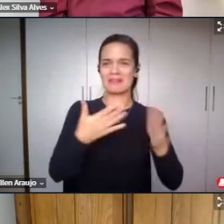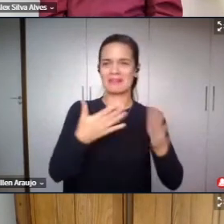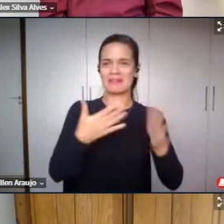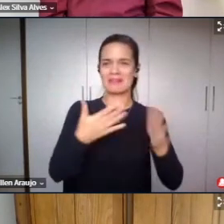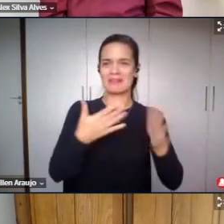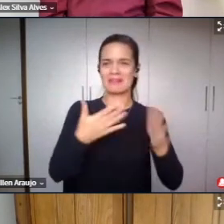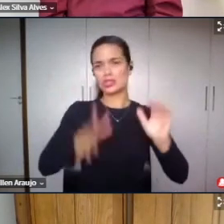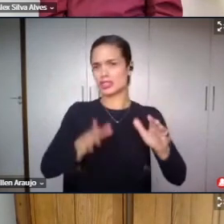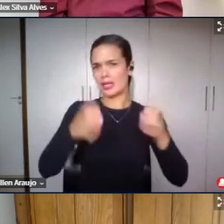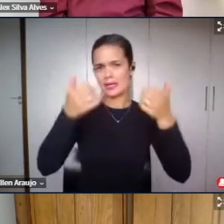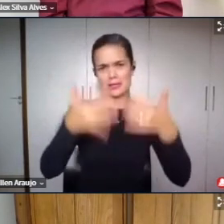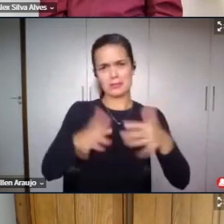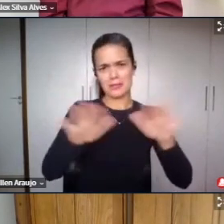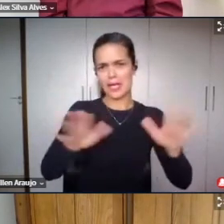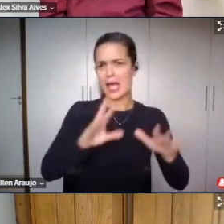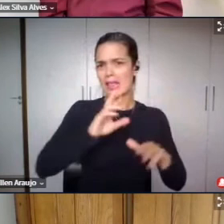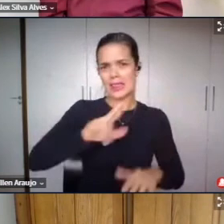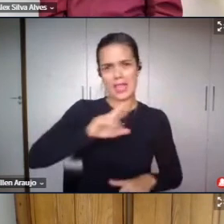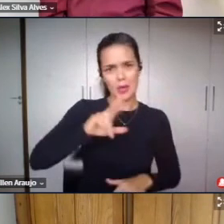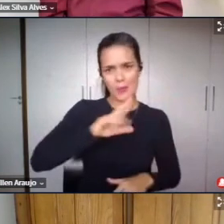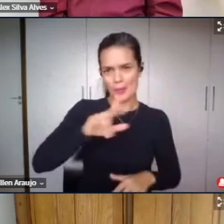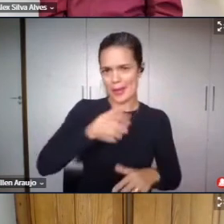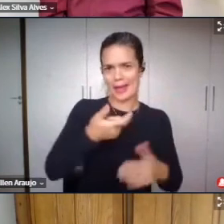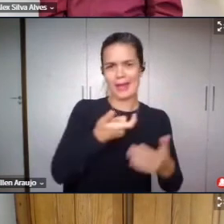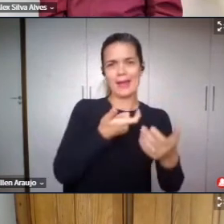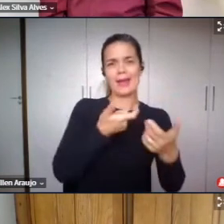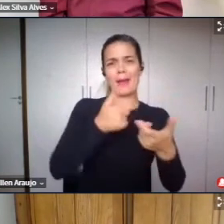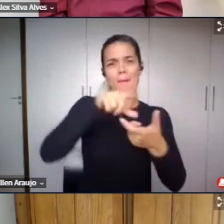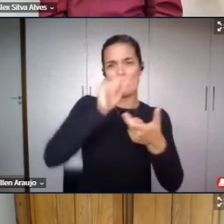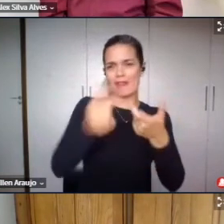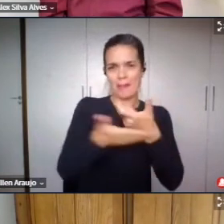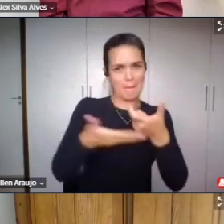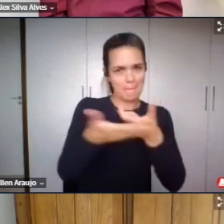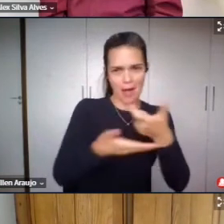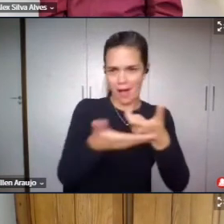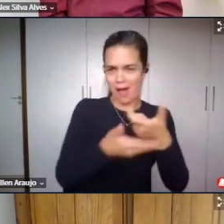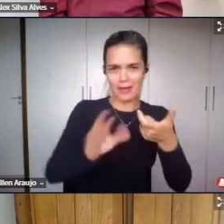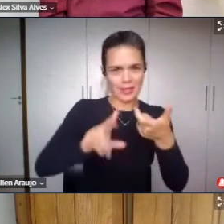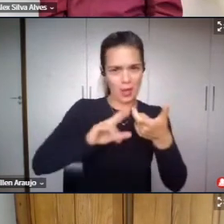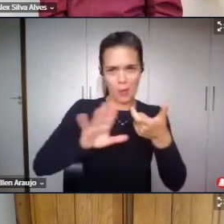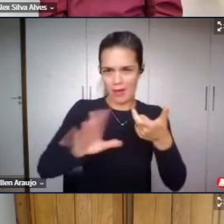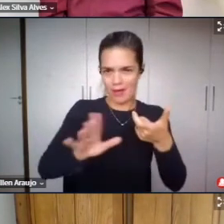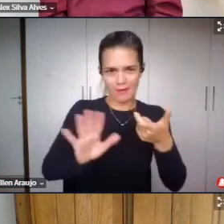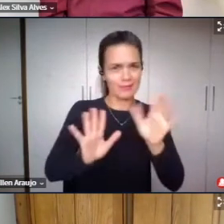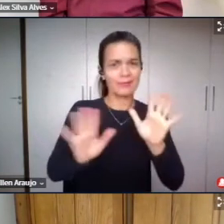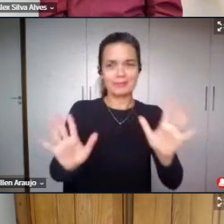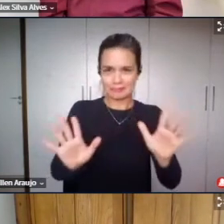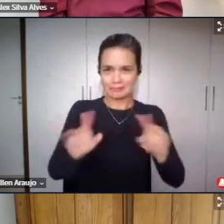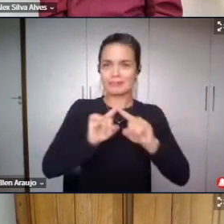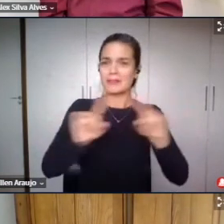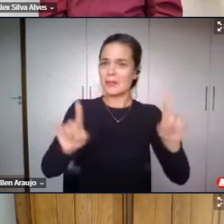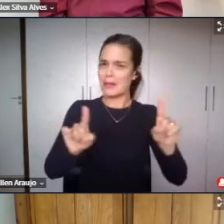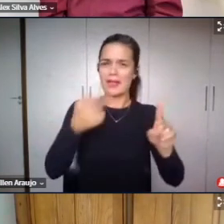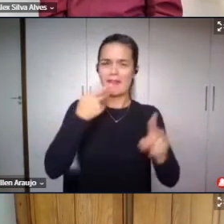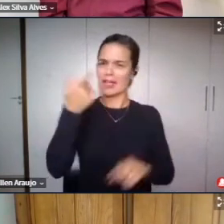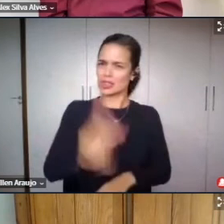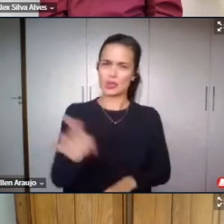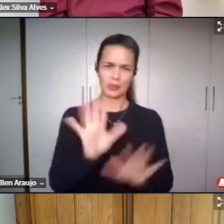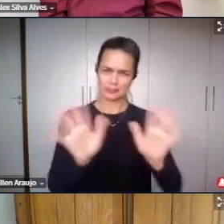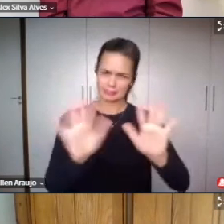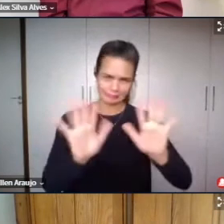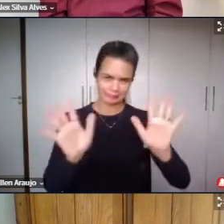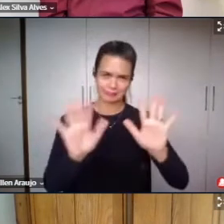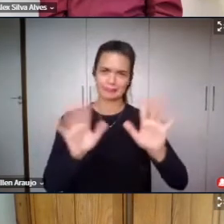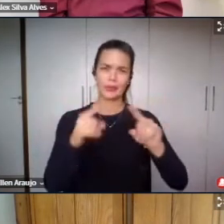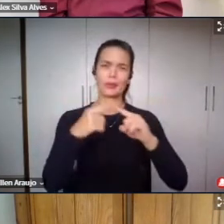que é Rodolfo, né, que eu participei, que não é morfema base, mas eu não vou repetir agora, porque